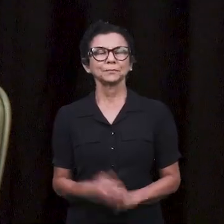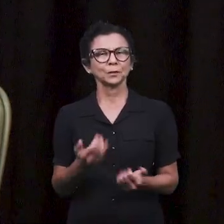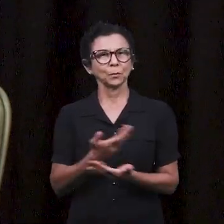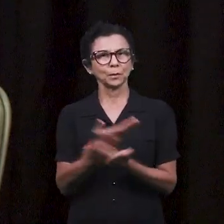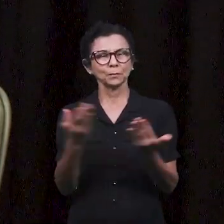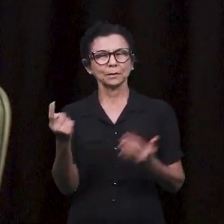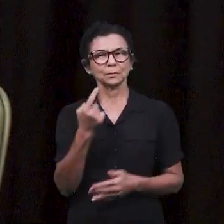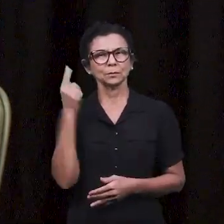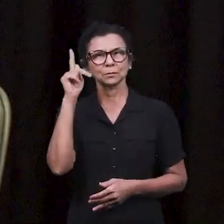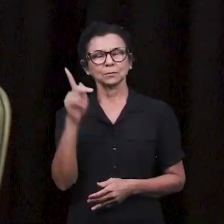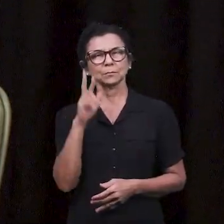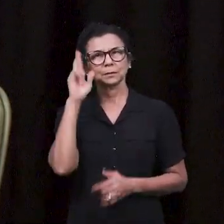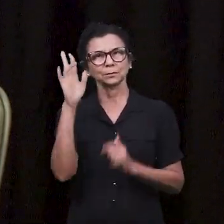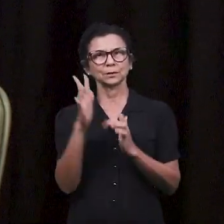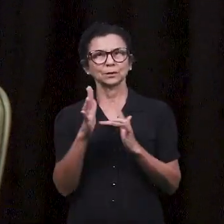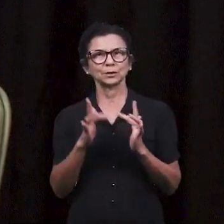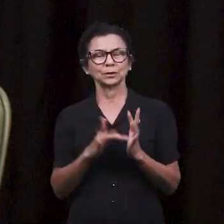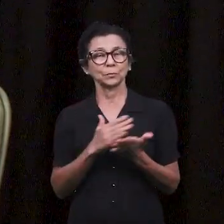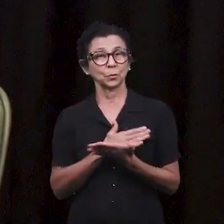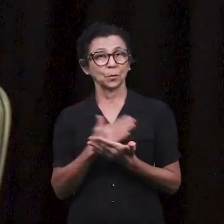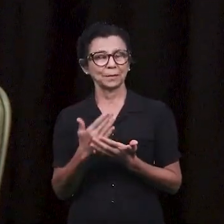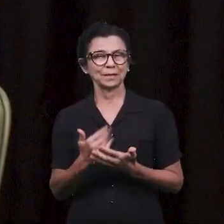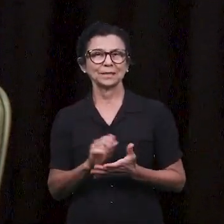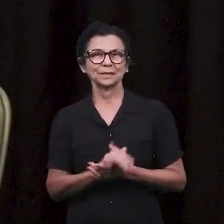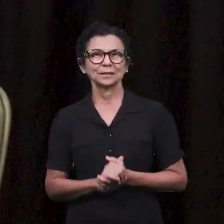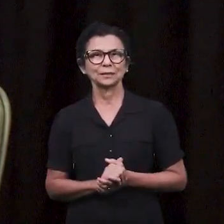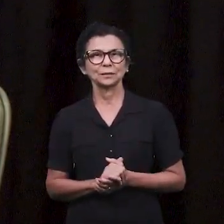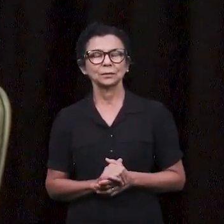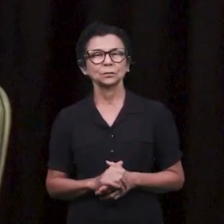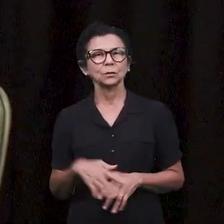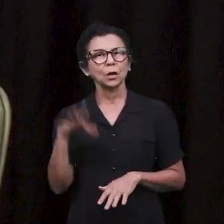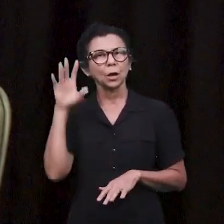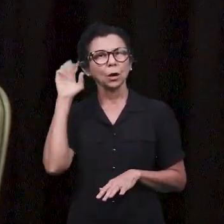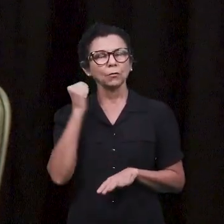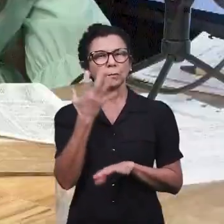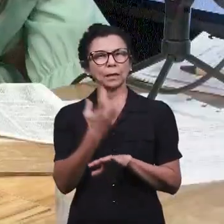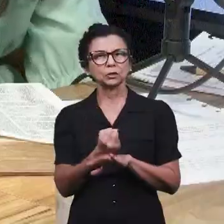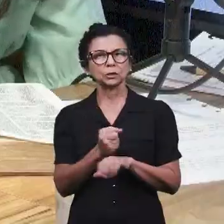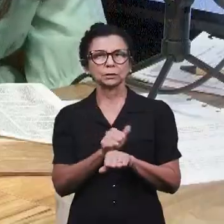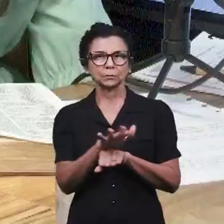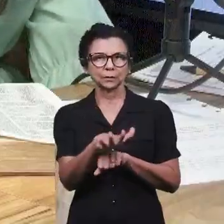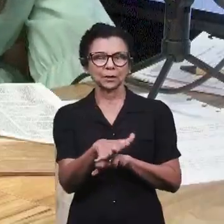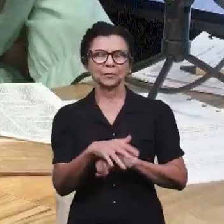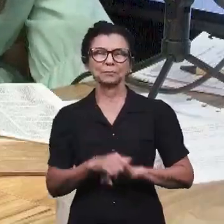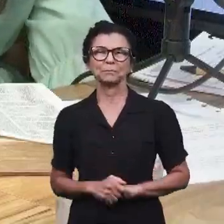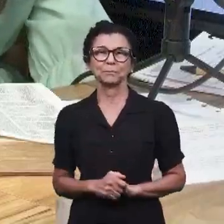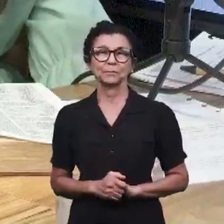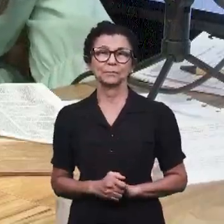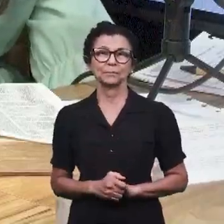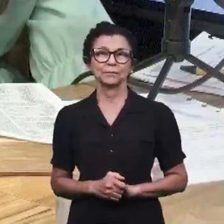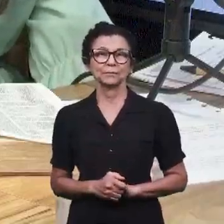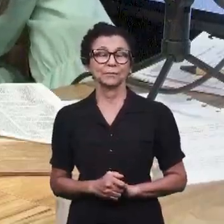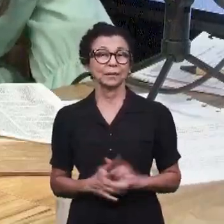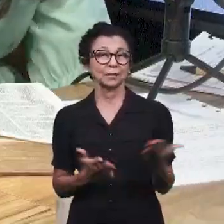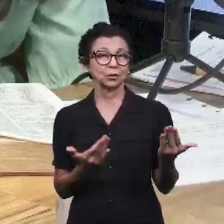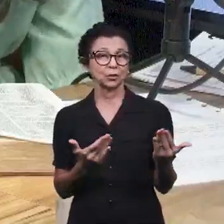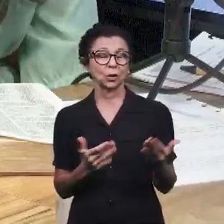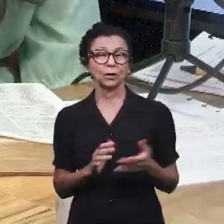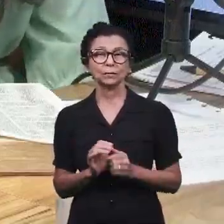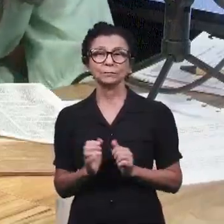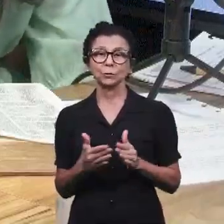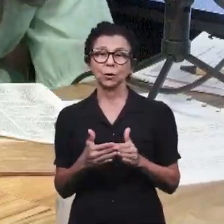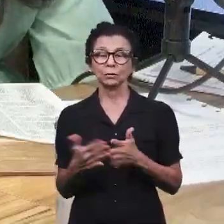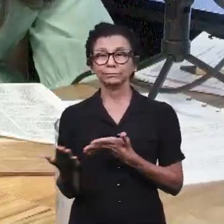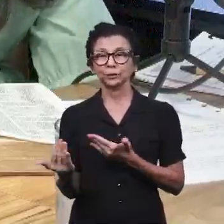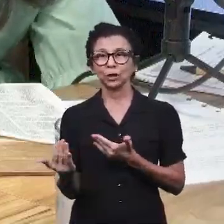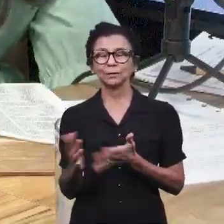Saudamos a todos com a paz do Senhor Jesus. Estamos iniciando mais um podcast da Igreja Cristã Maranata. E esse é o podcast de Jovem para Jovem. O nosso